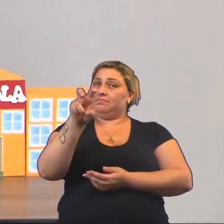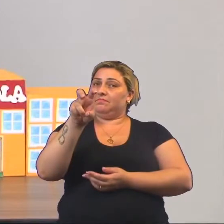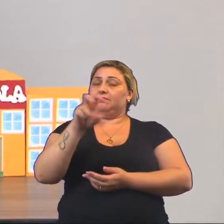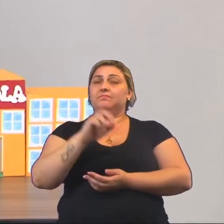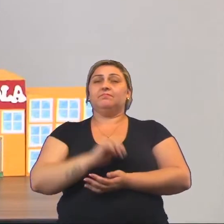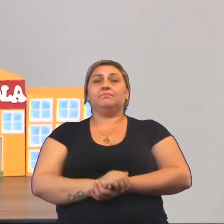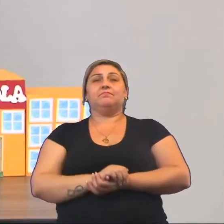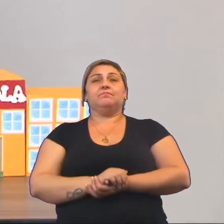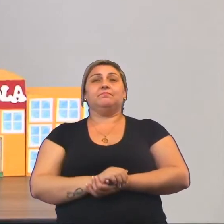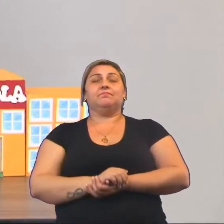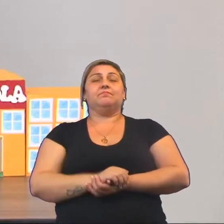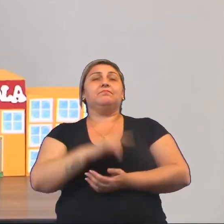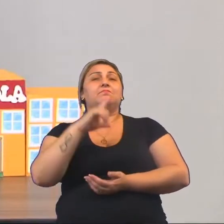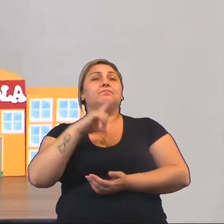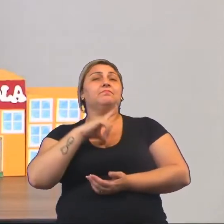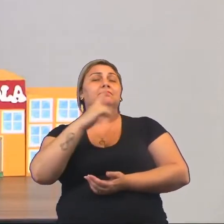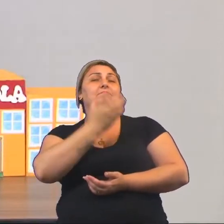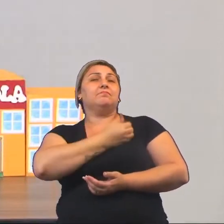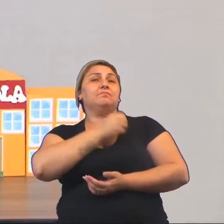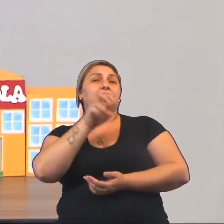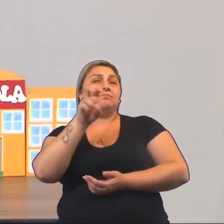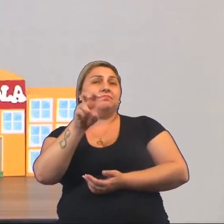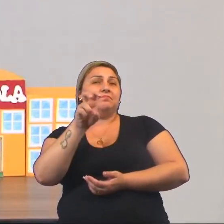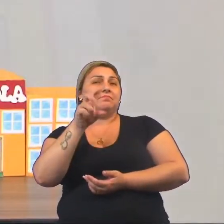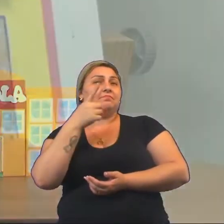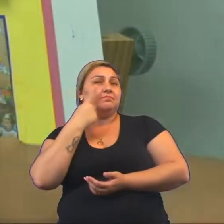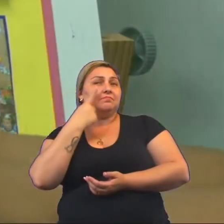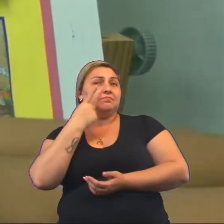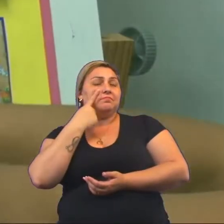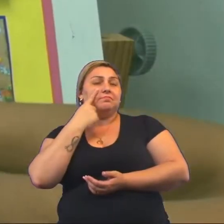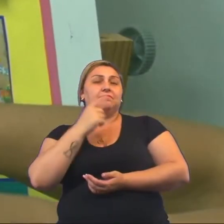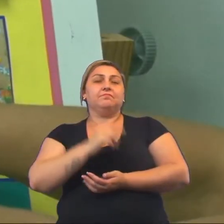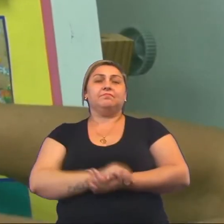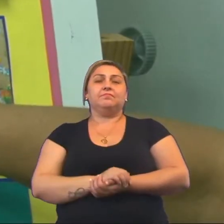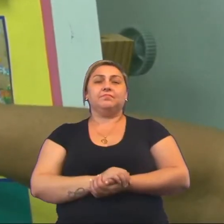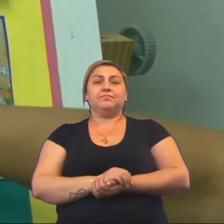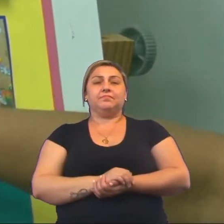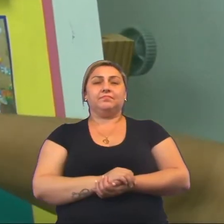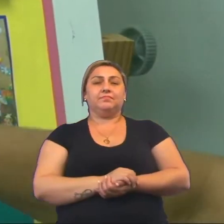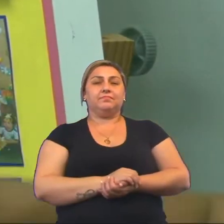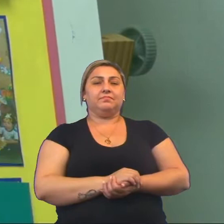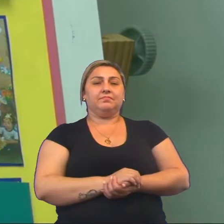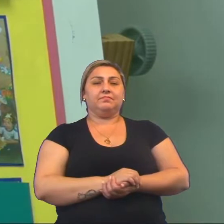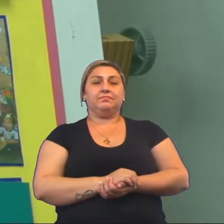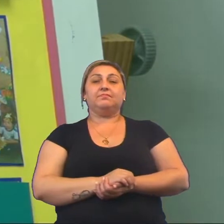5. O que será que tem no número 5? Vamos lá.